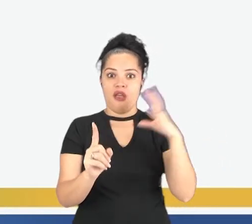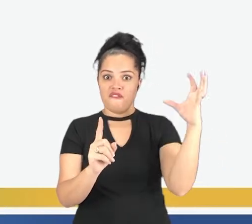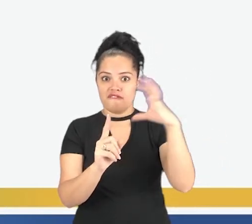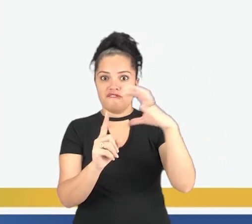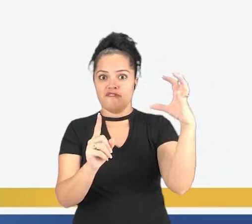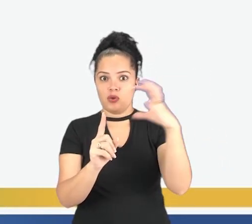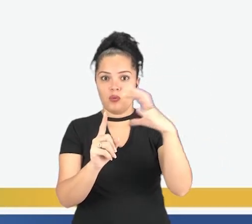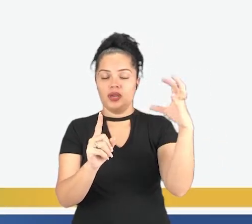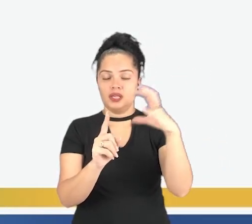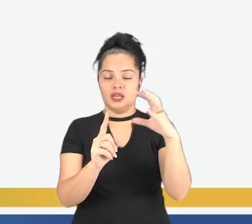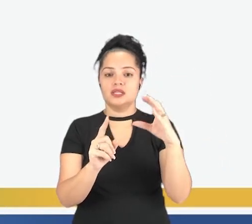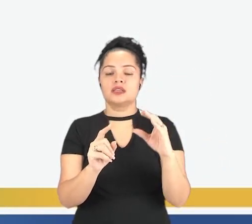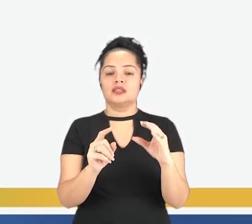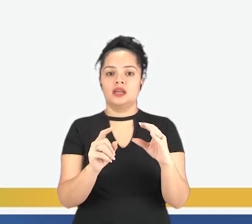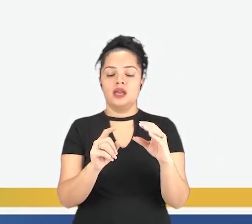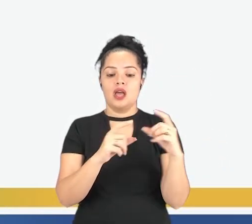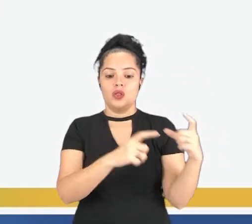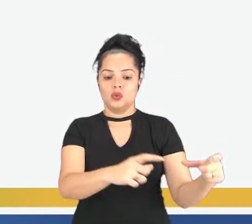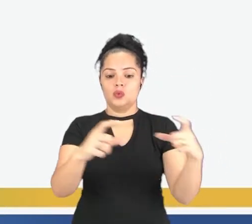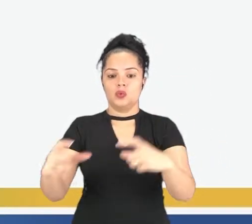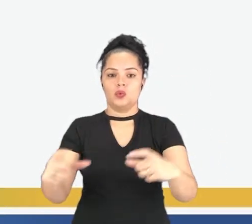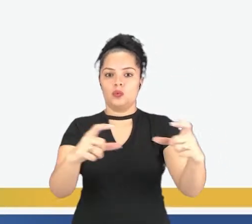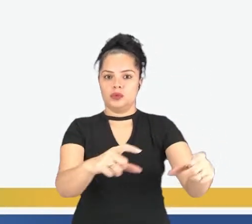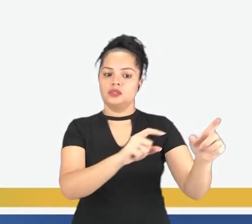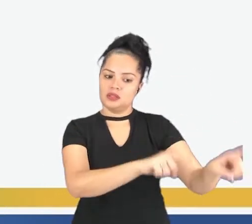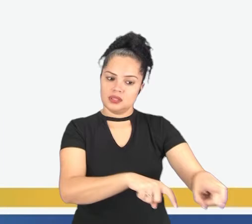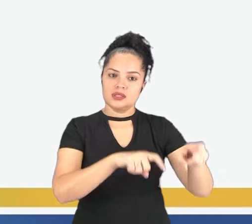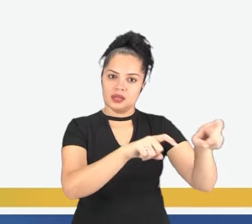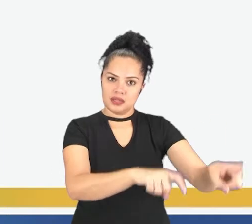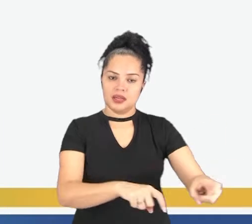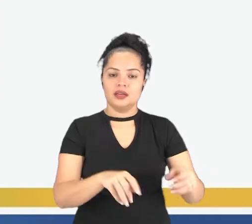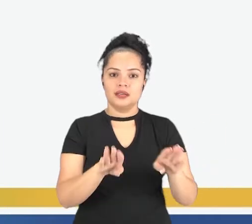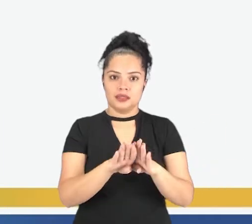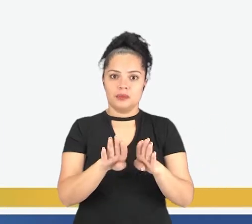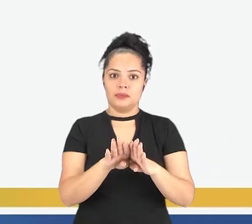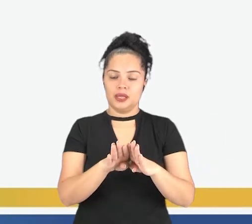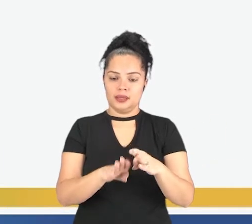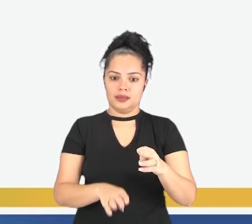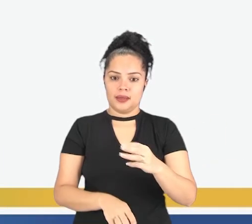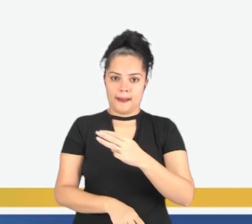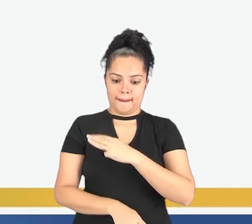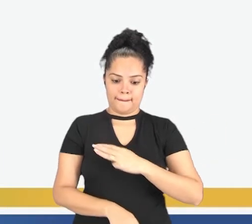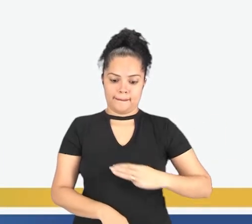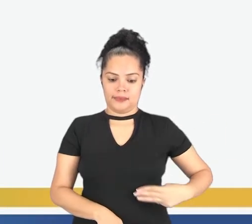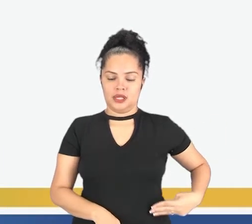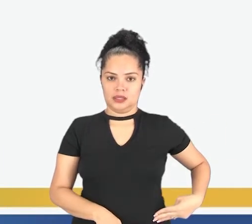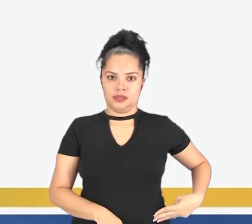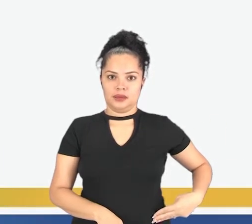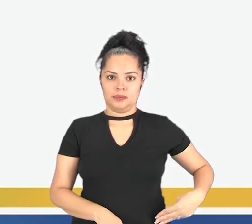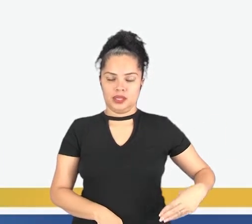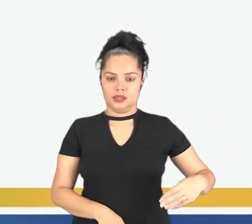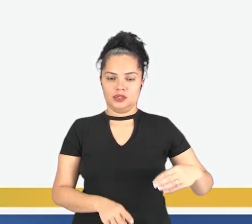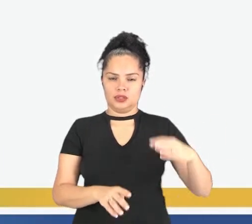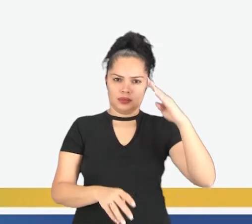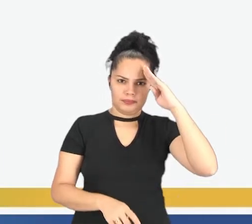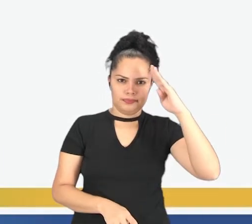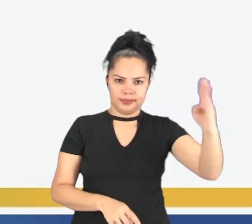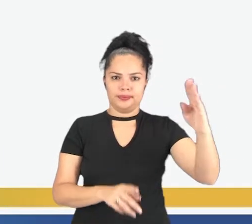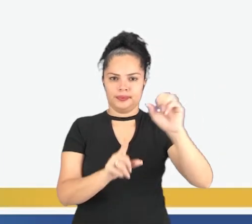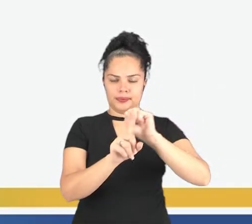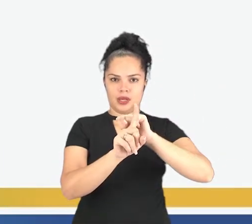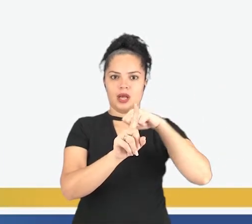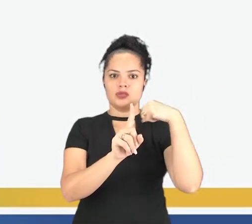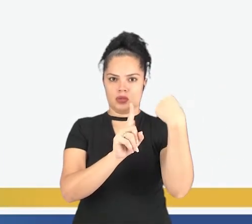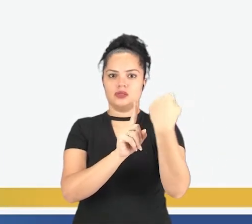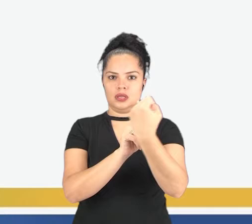pessoas, nas pequenas comunidades agrárias, e também dominavam militarmente a sociedade. Vamos falar aqui um pouquinho sobre a